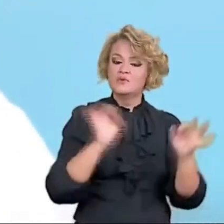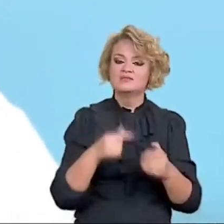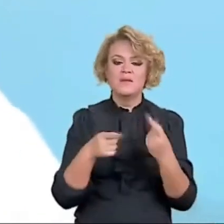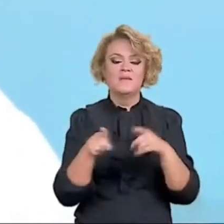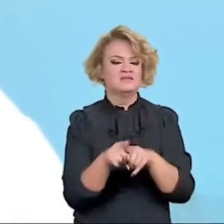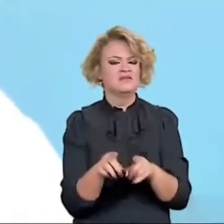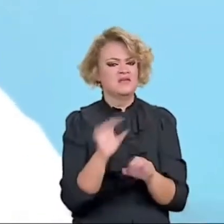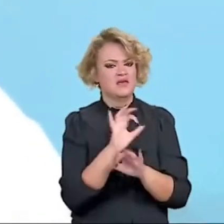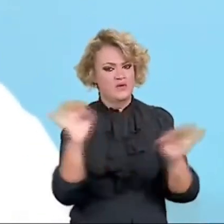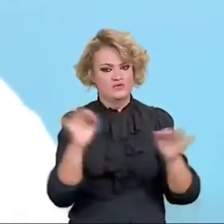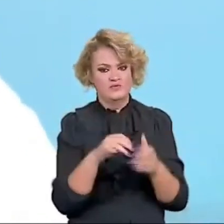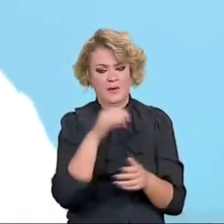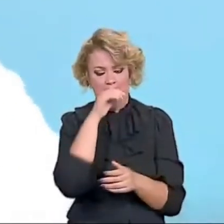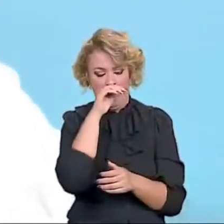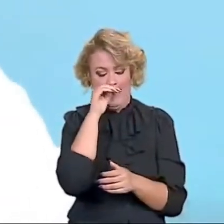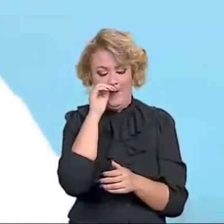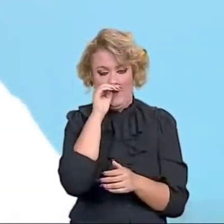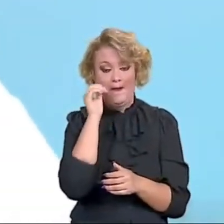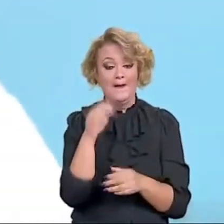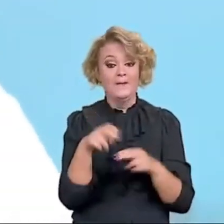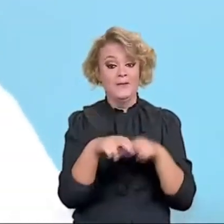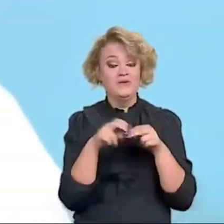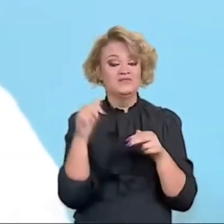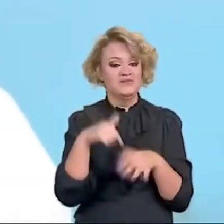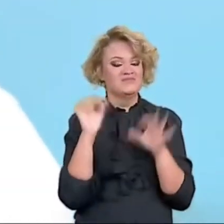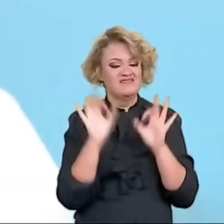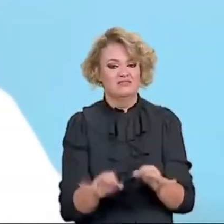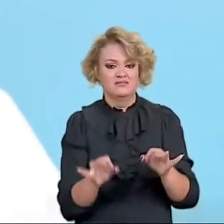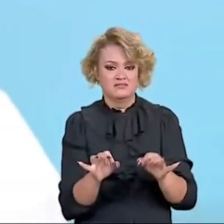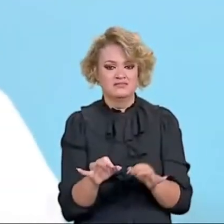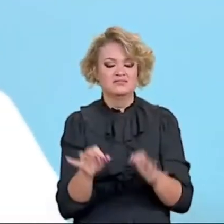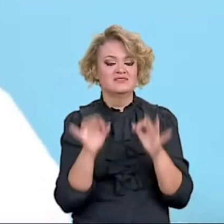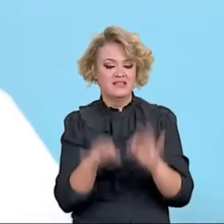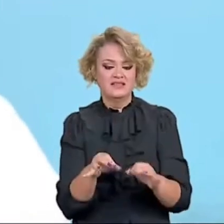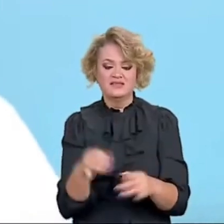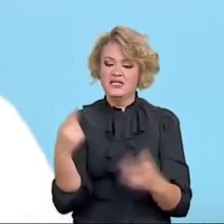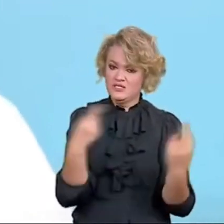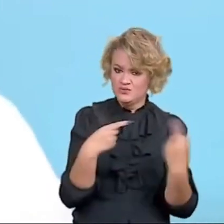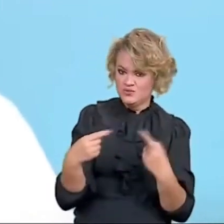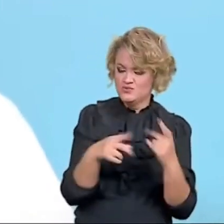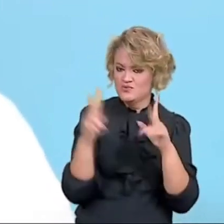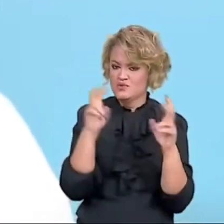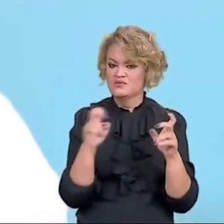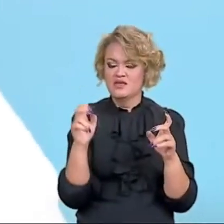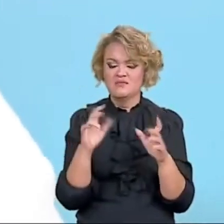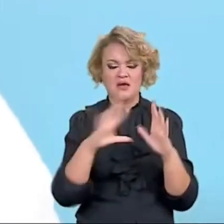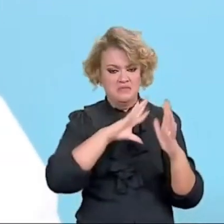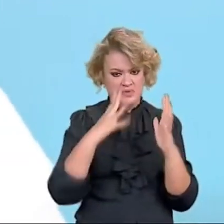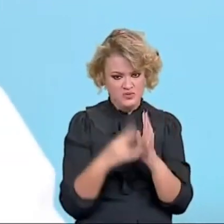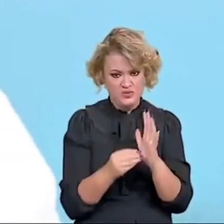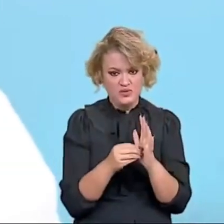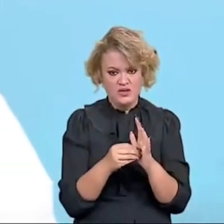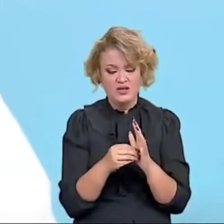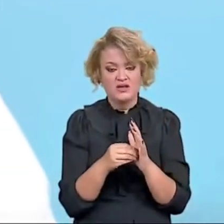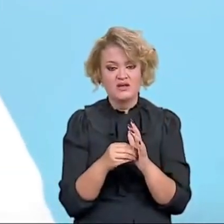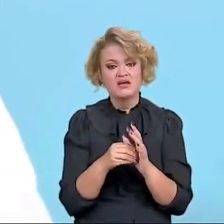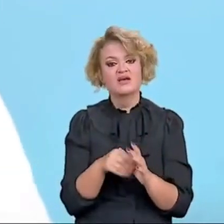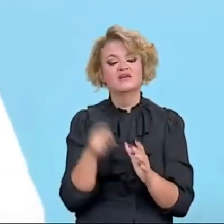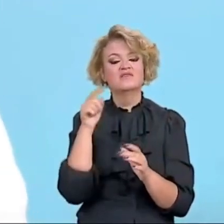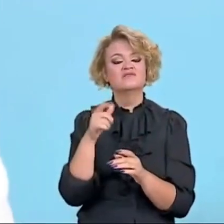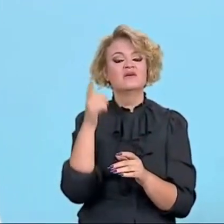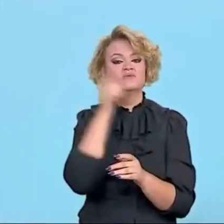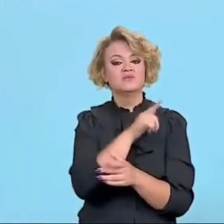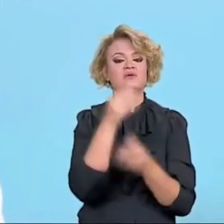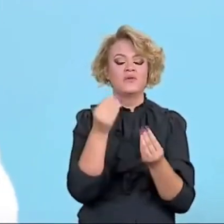isso que eu tenho certeza que a discussão sobre a questão da Amazônia será medida a partir de